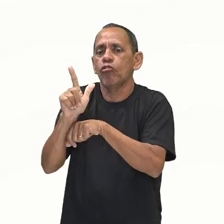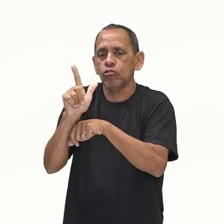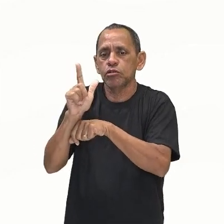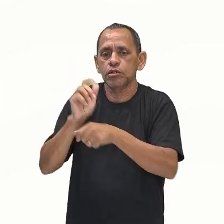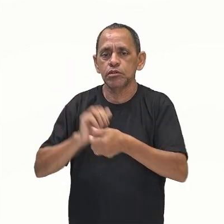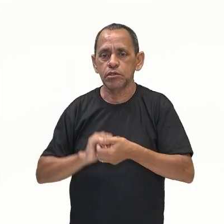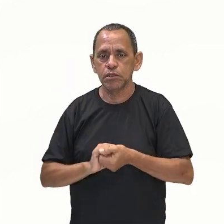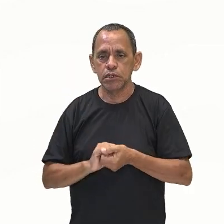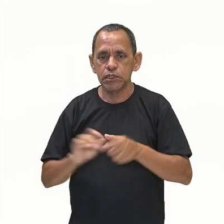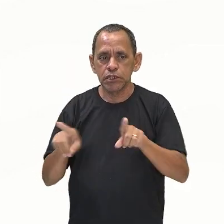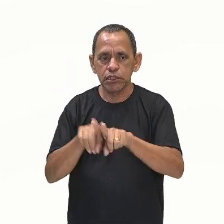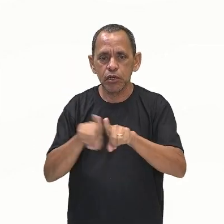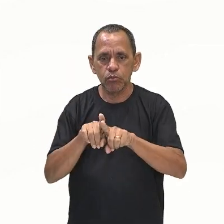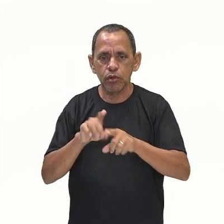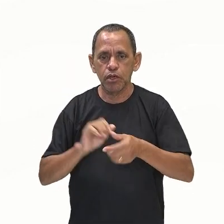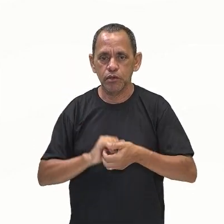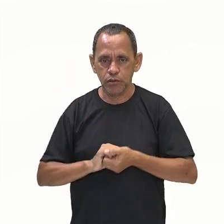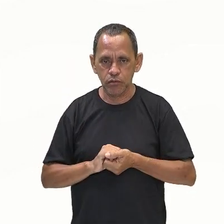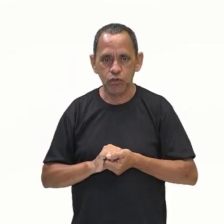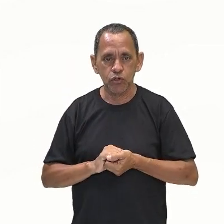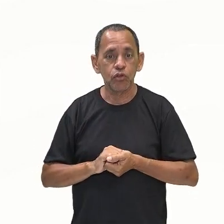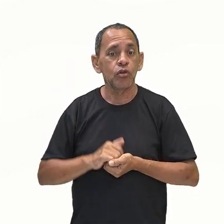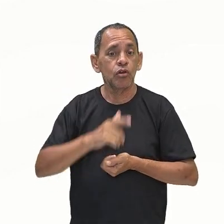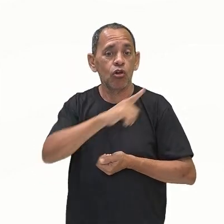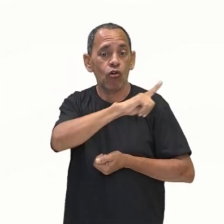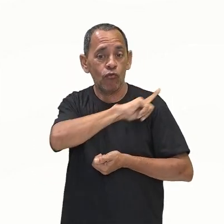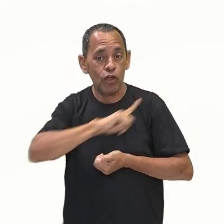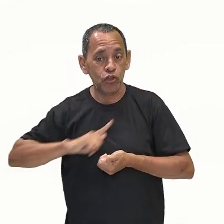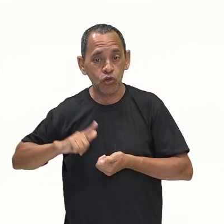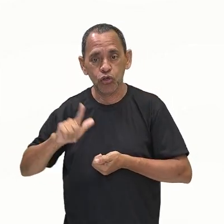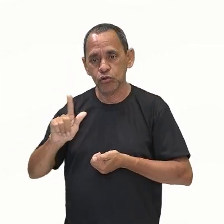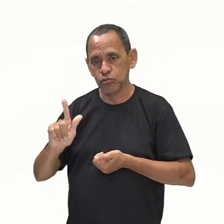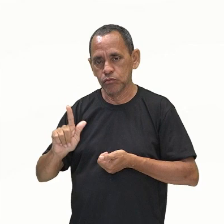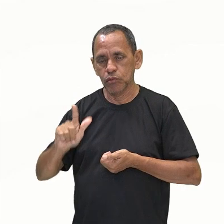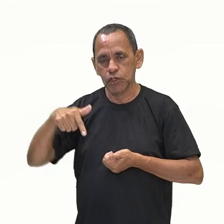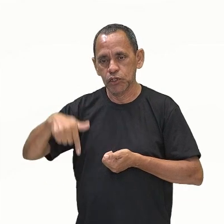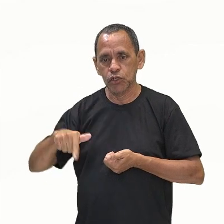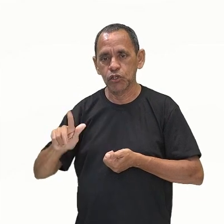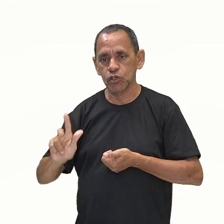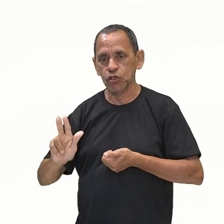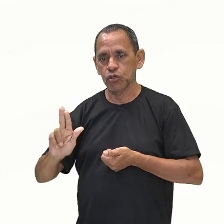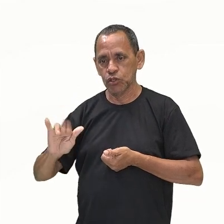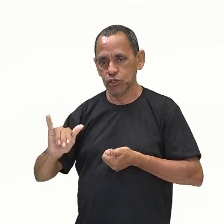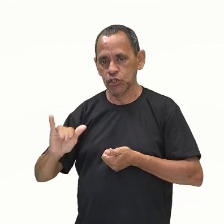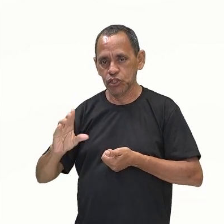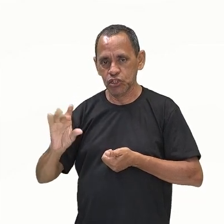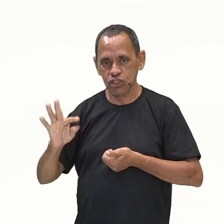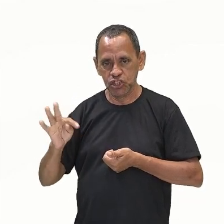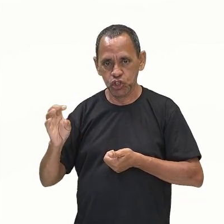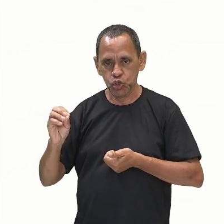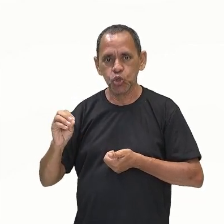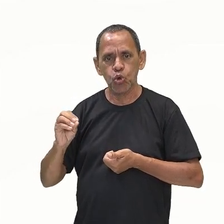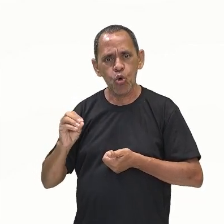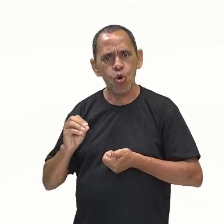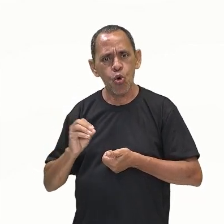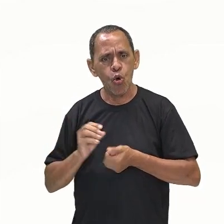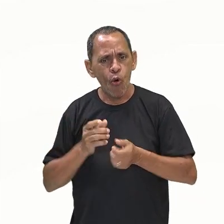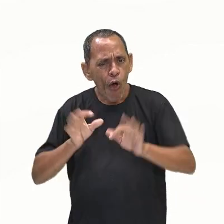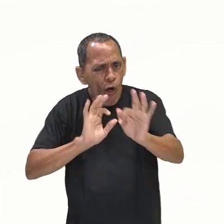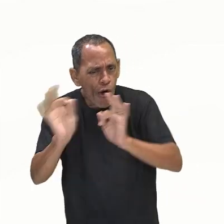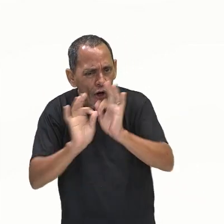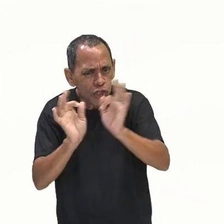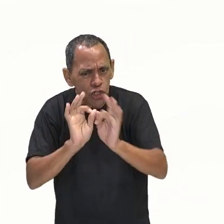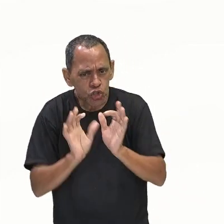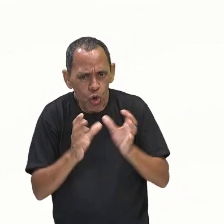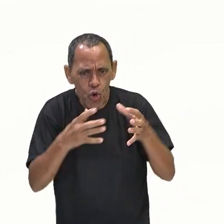Pizarro ele era ali governador do Quito e ele montou então uma expedição com tudo que era